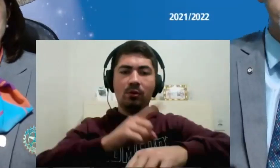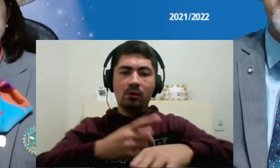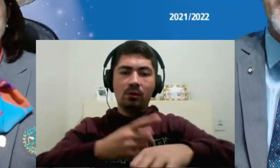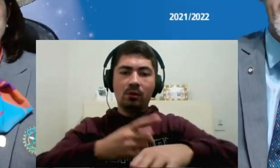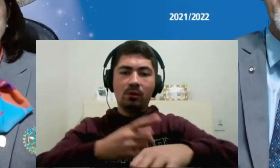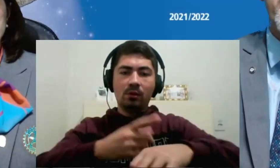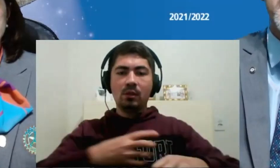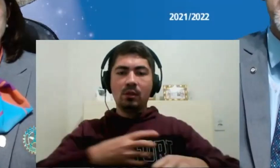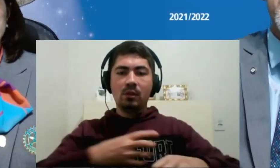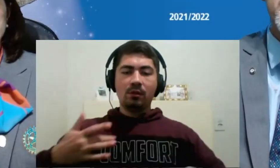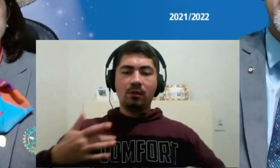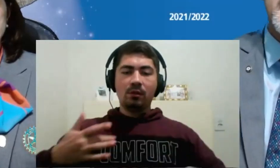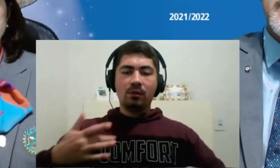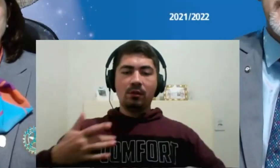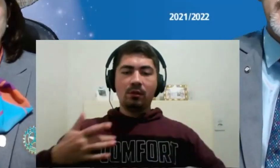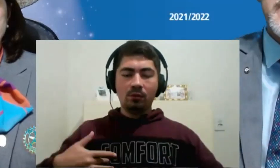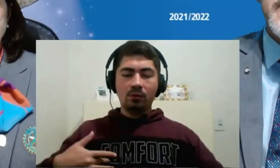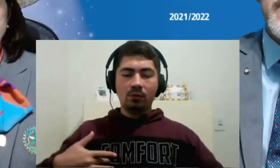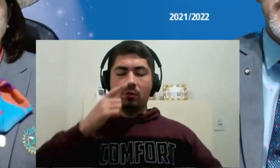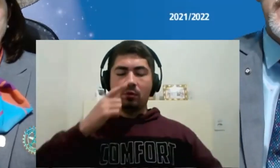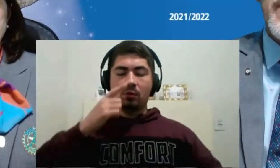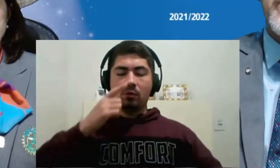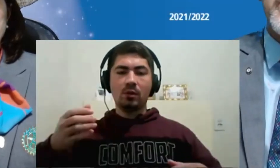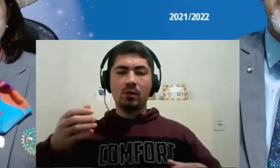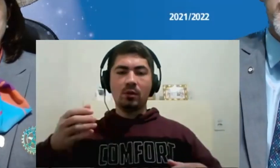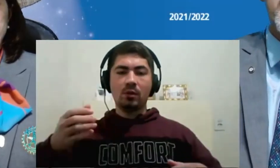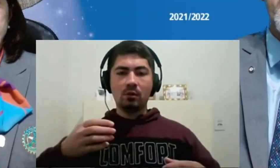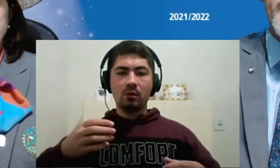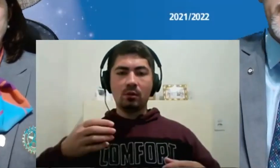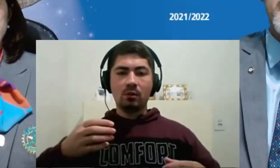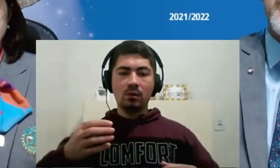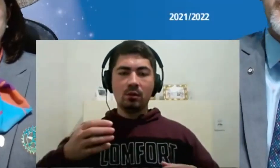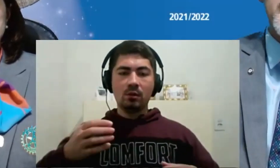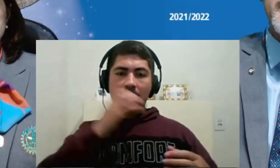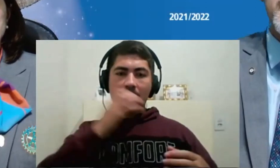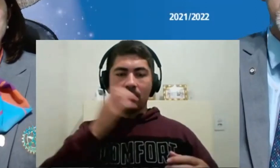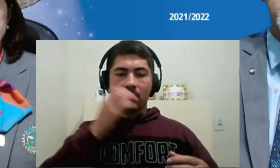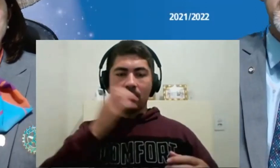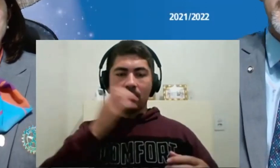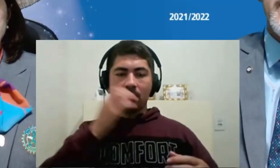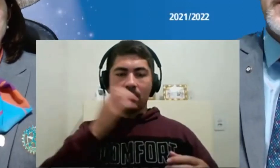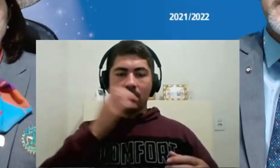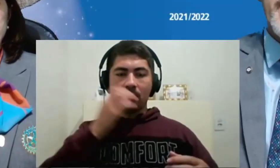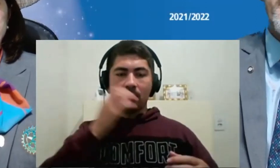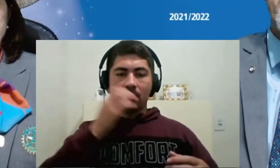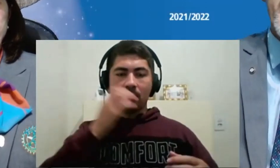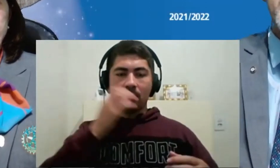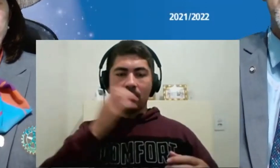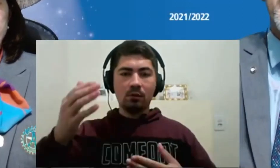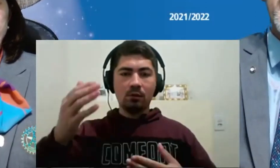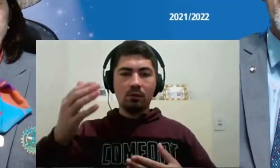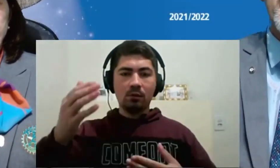mais breve possível. E agradecer aqui ao companheiro, governador, e